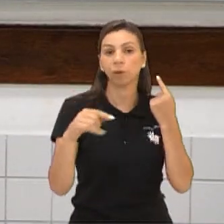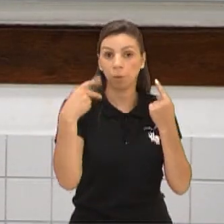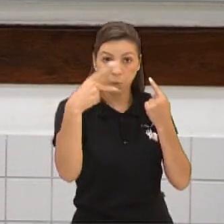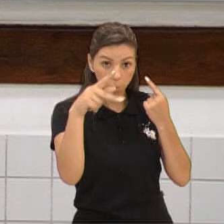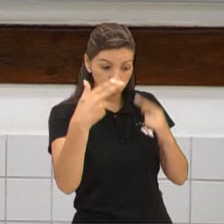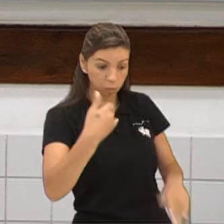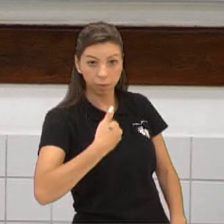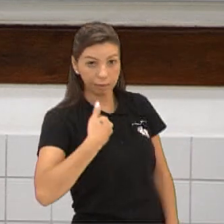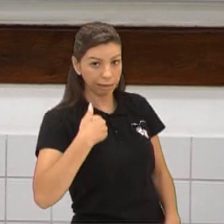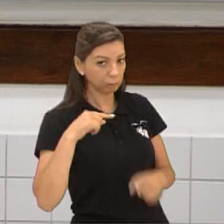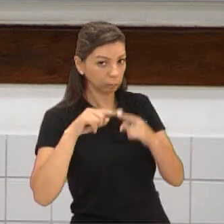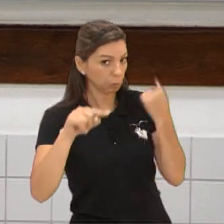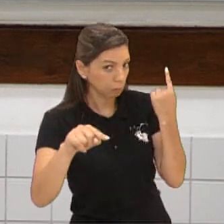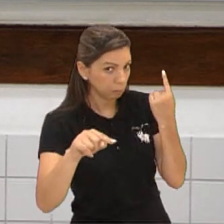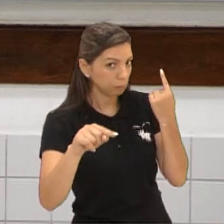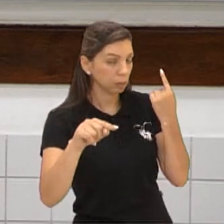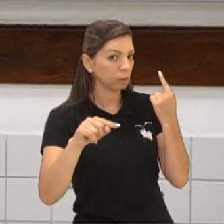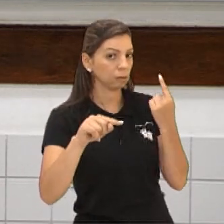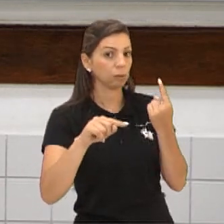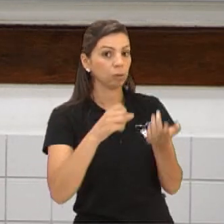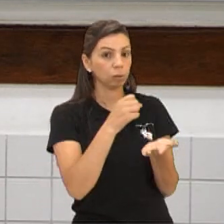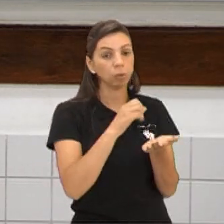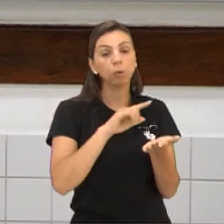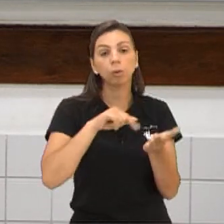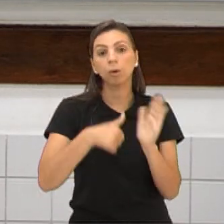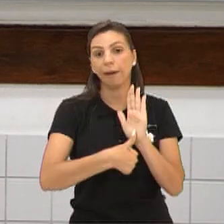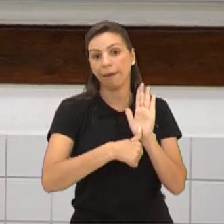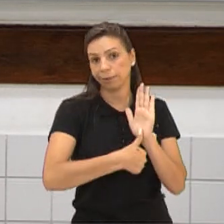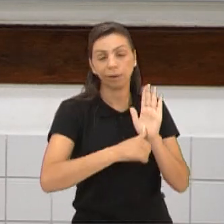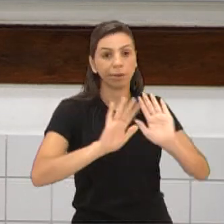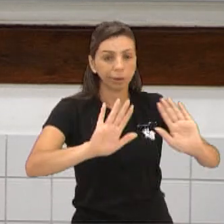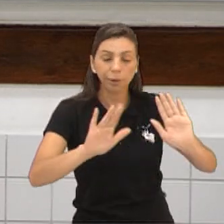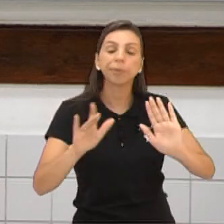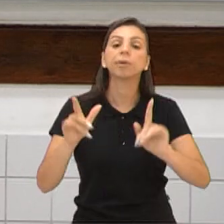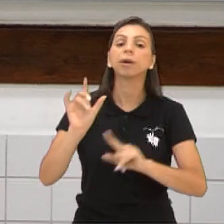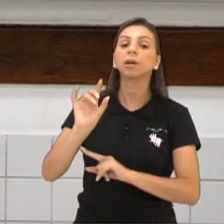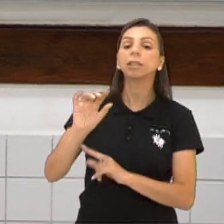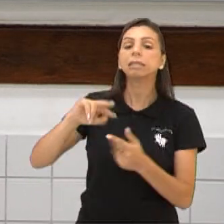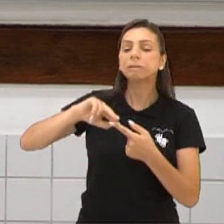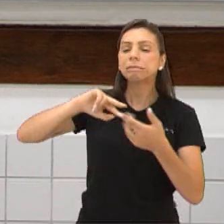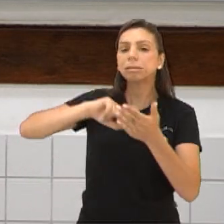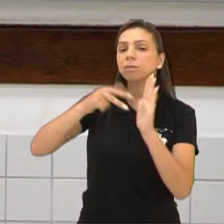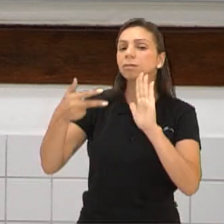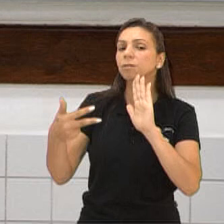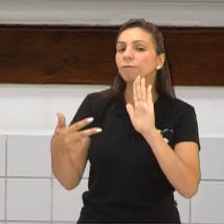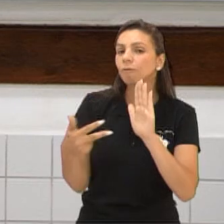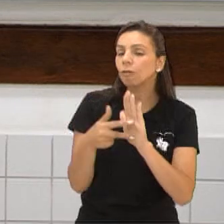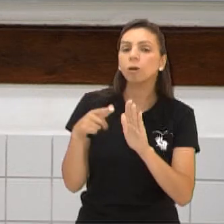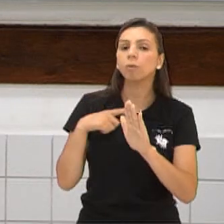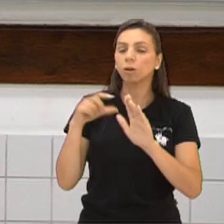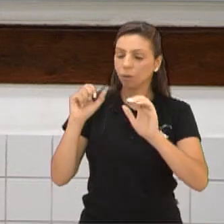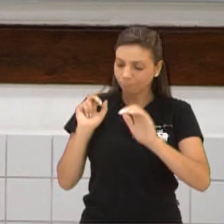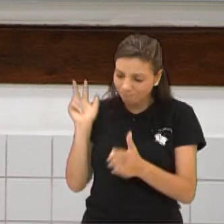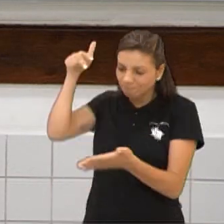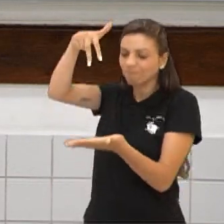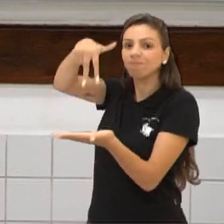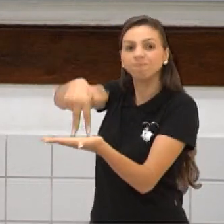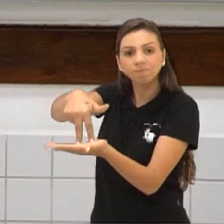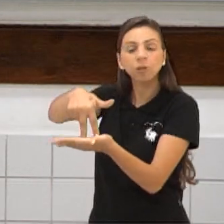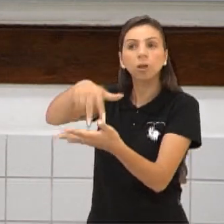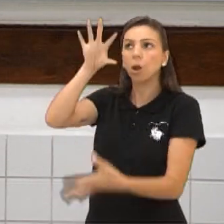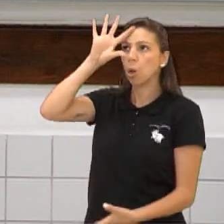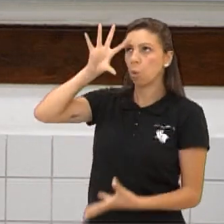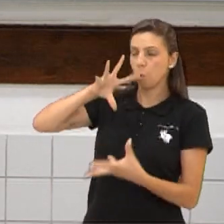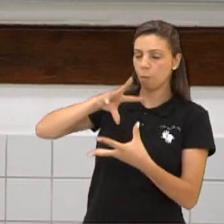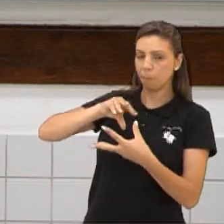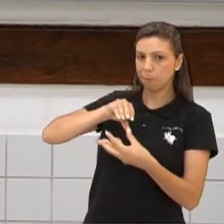idade no seu registro geral, no seu RG. Tem a ver com a sua disposição em entender